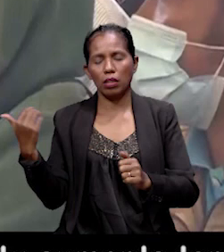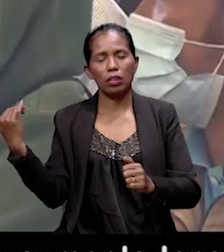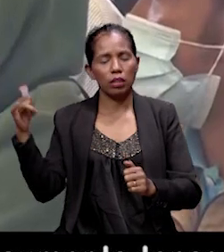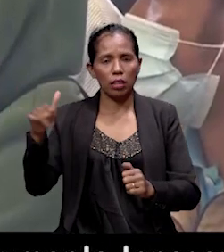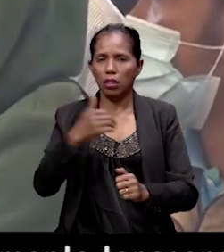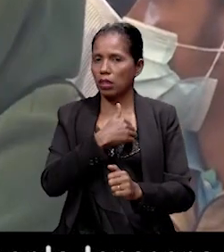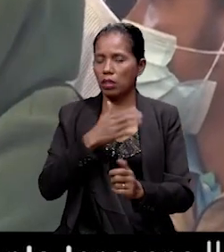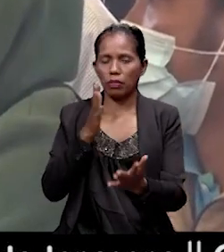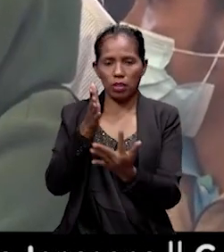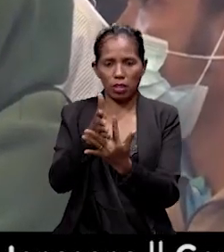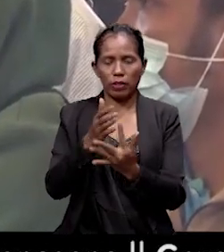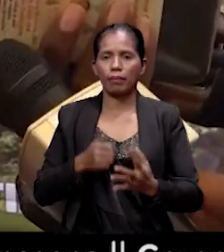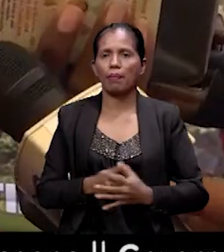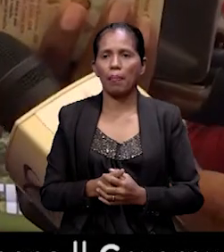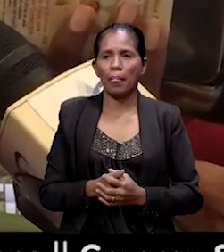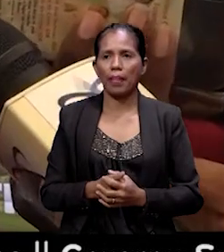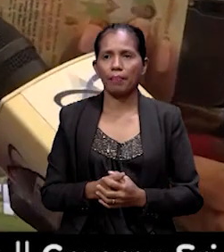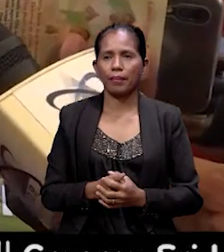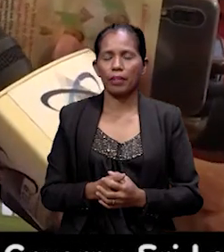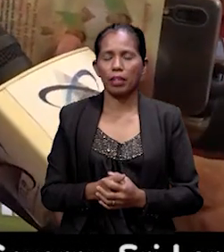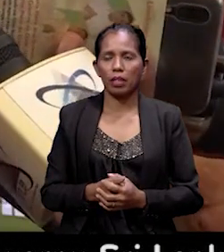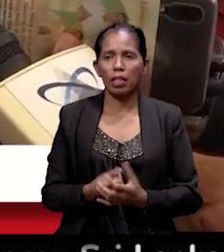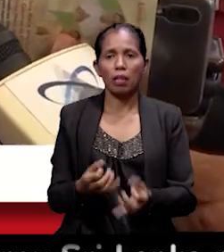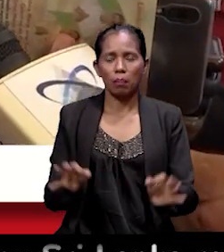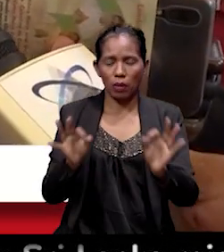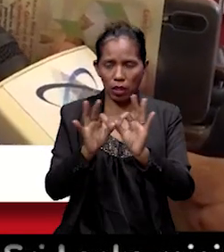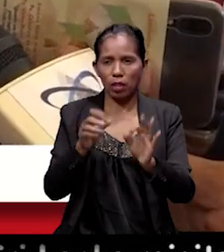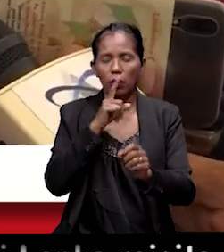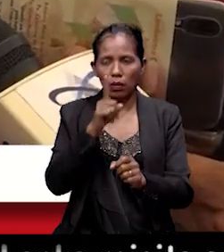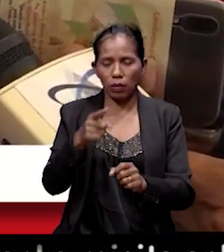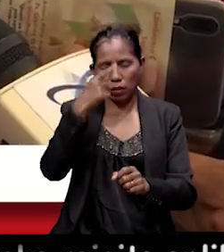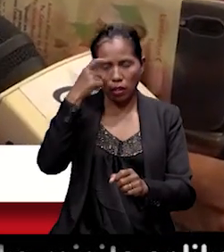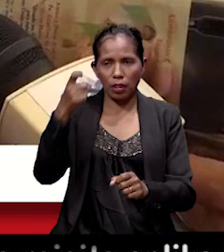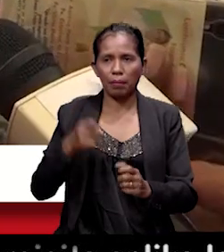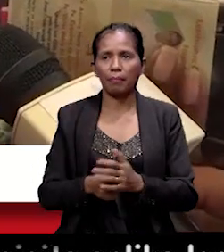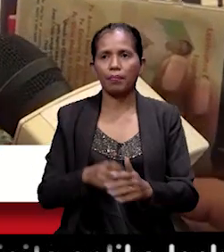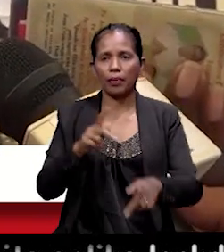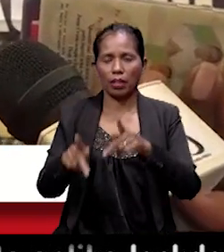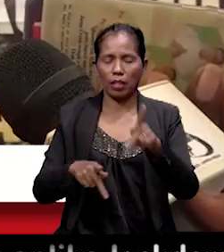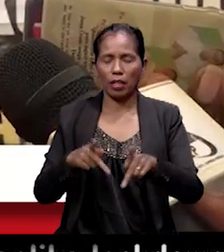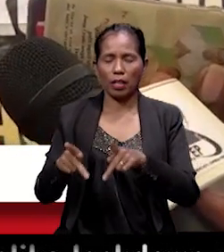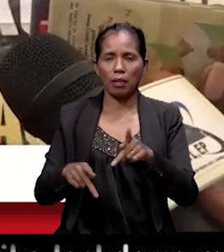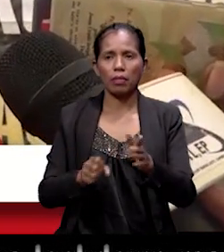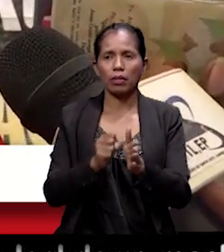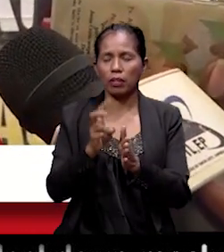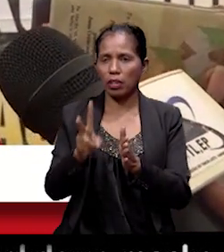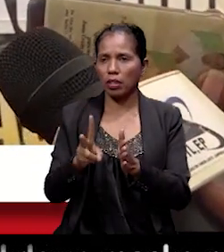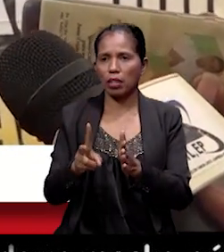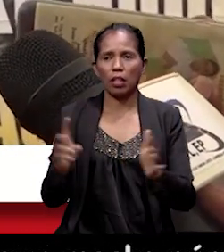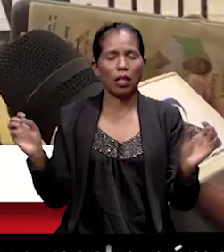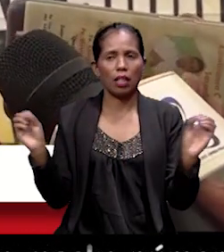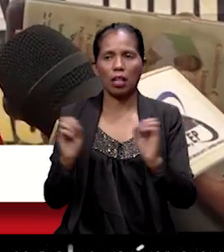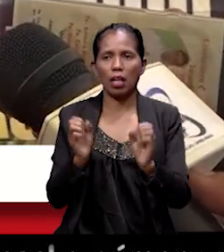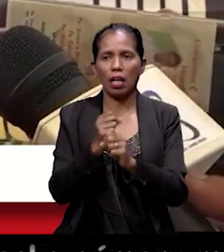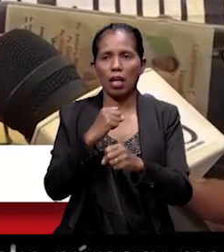Acessa. Evento de né, importante teve, estamba durante né, a sociedade civil, nunca.